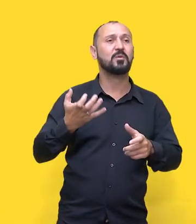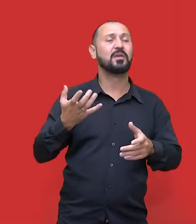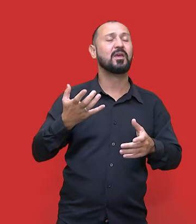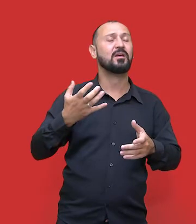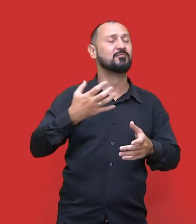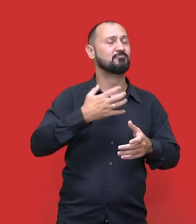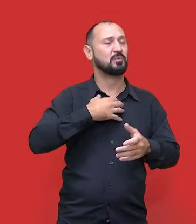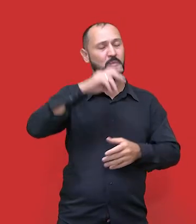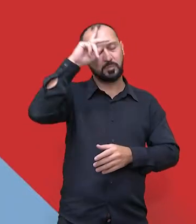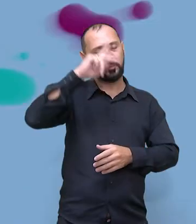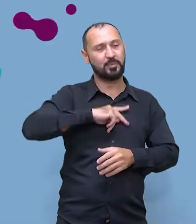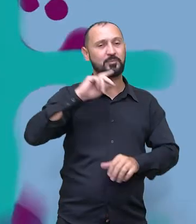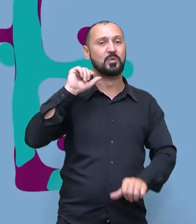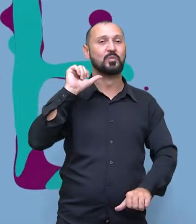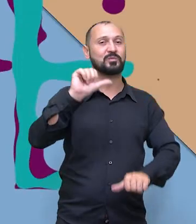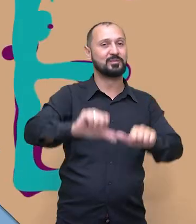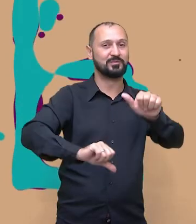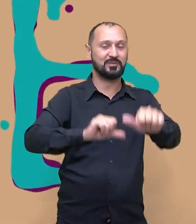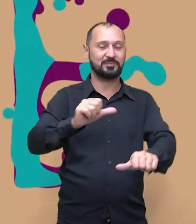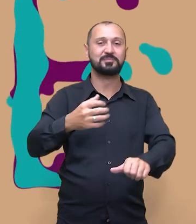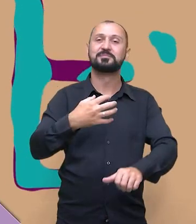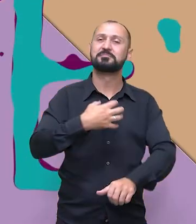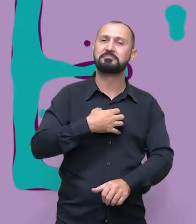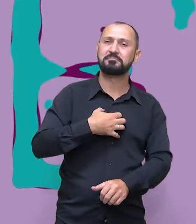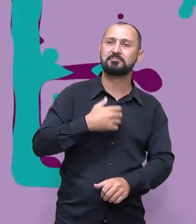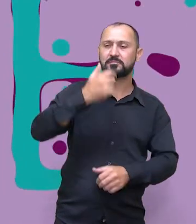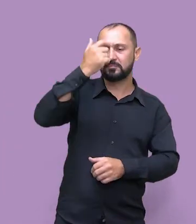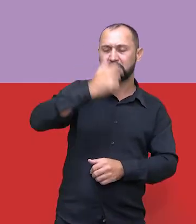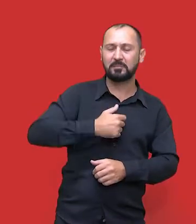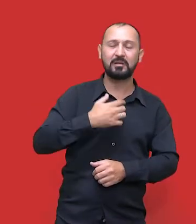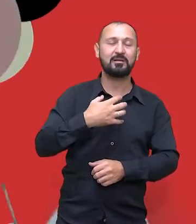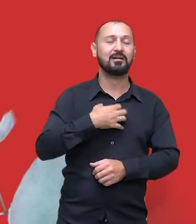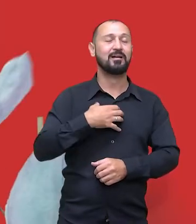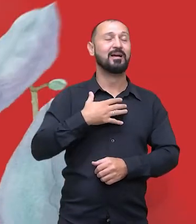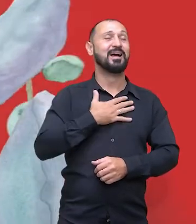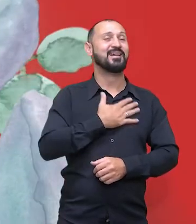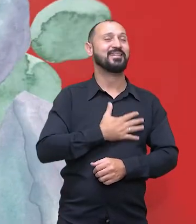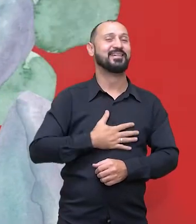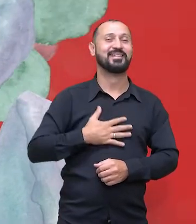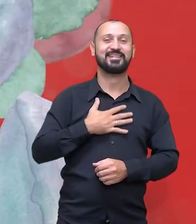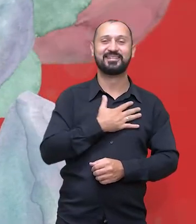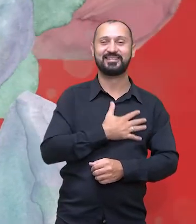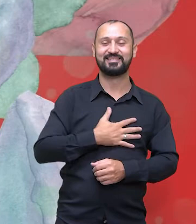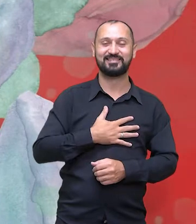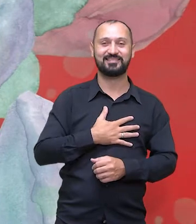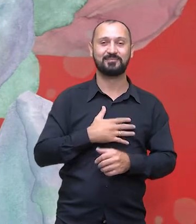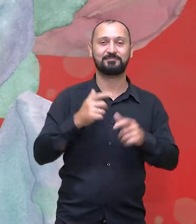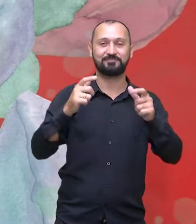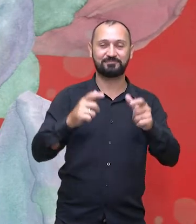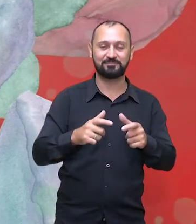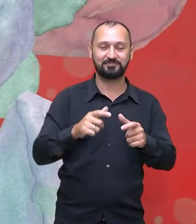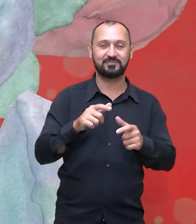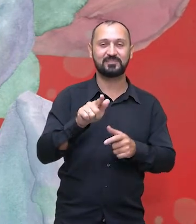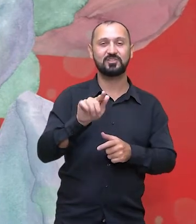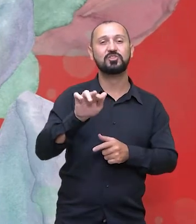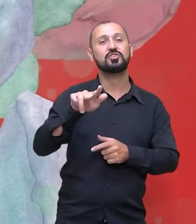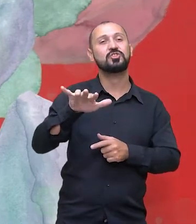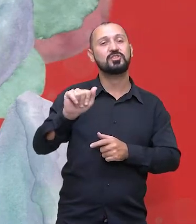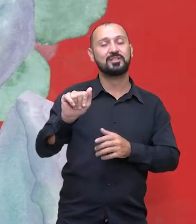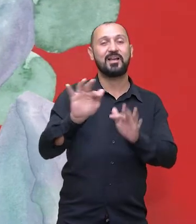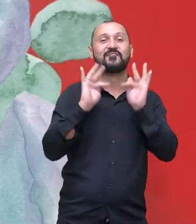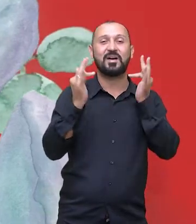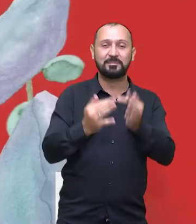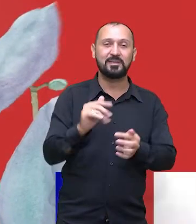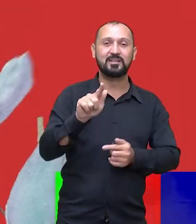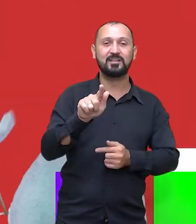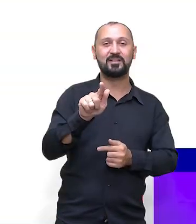se busca transformação. Então eu posso me sentir uma pessoa muito realizada no espaço Ginga,